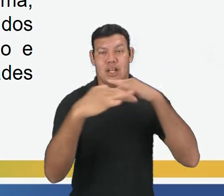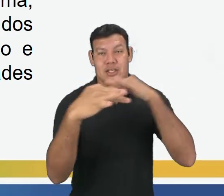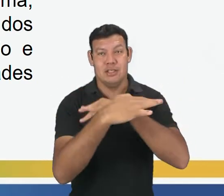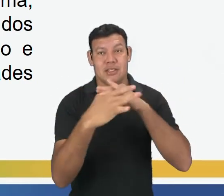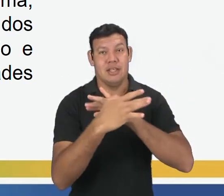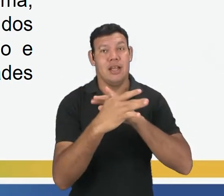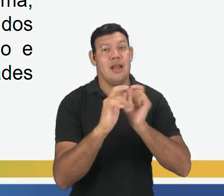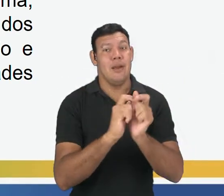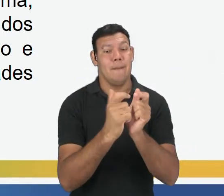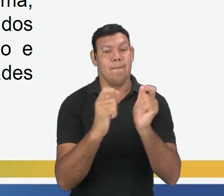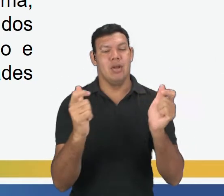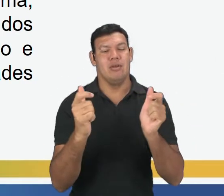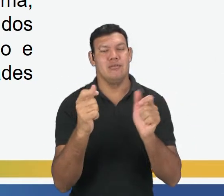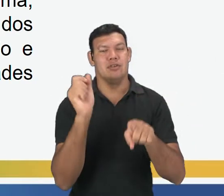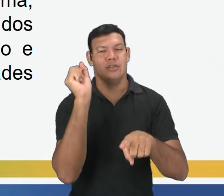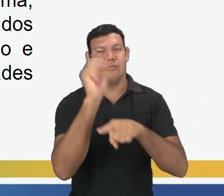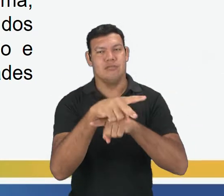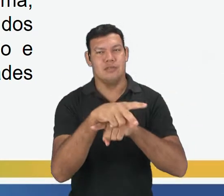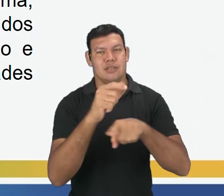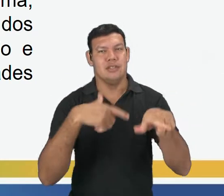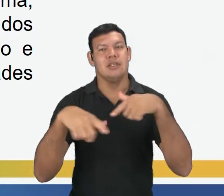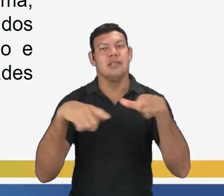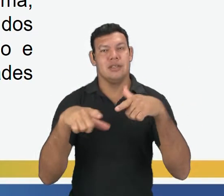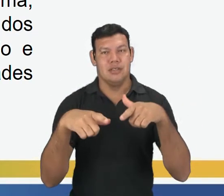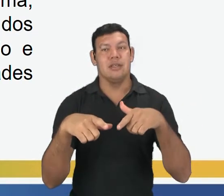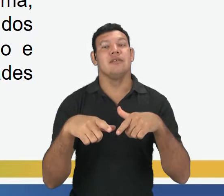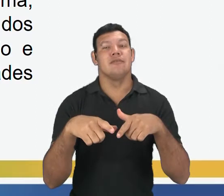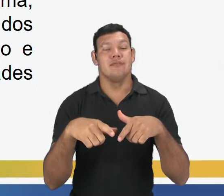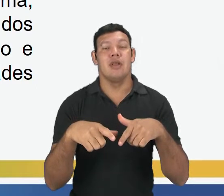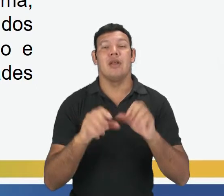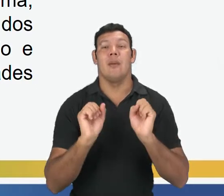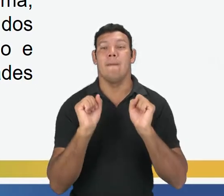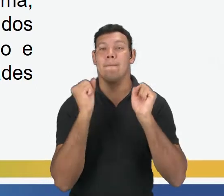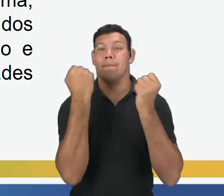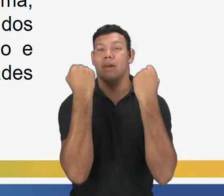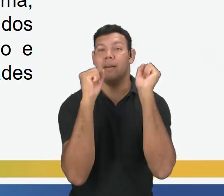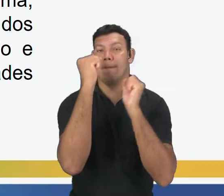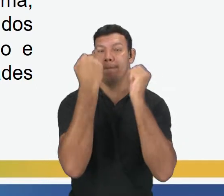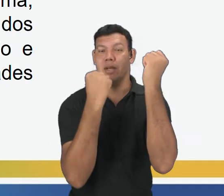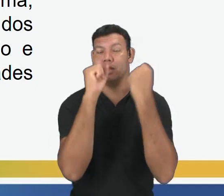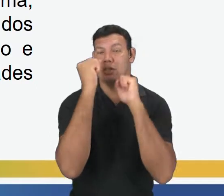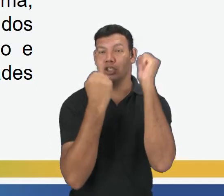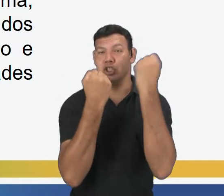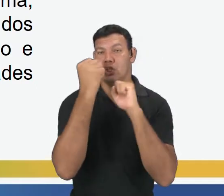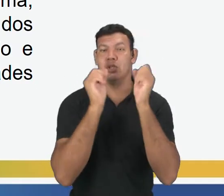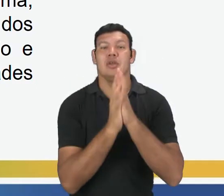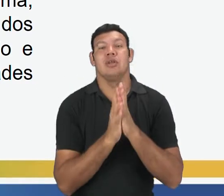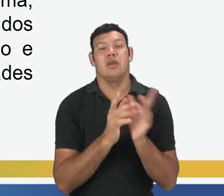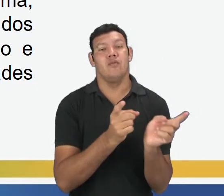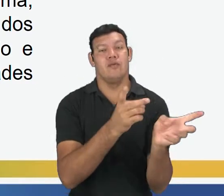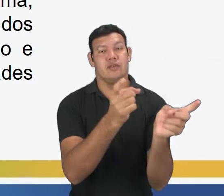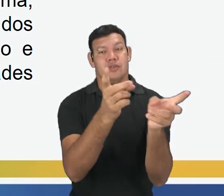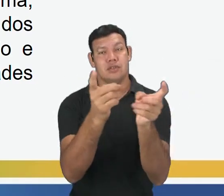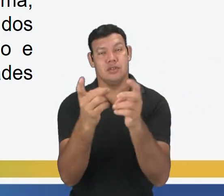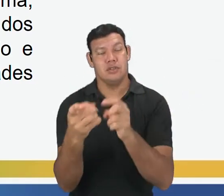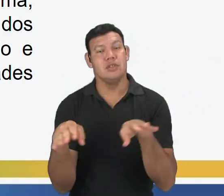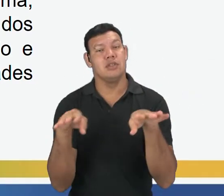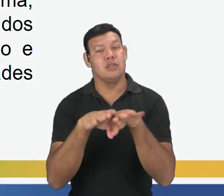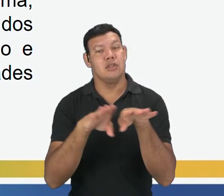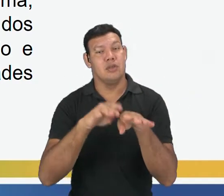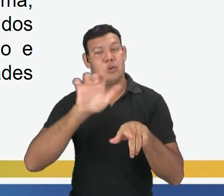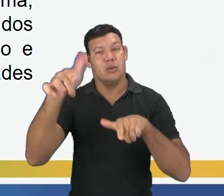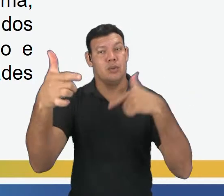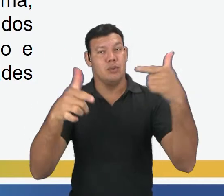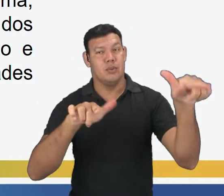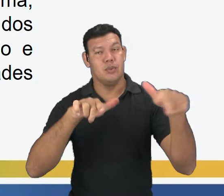dos empregos é oferecida pelas indústrias, pelo comércio e pelas áreas de prestação de serviços, que